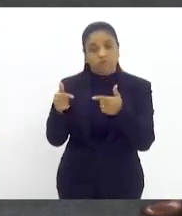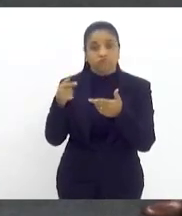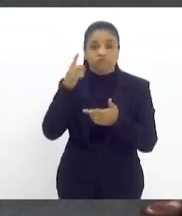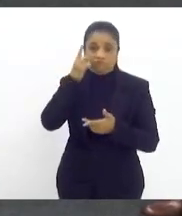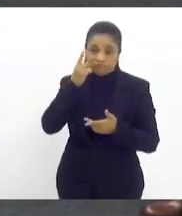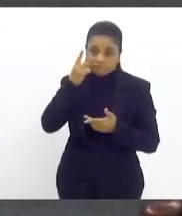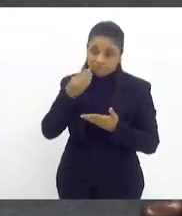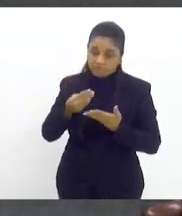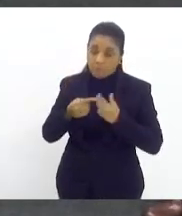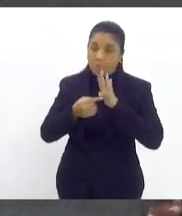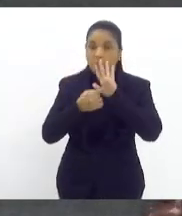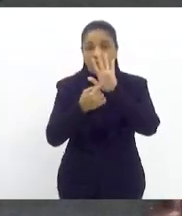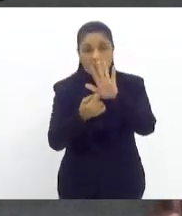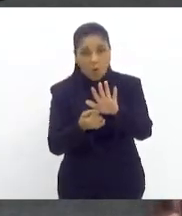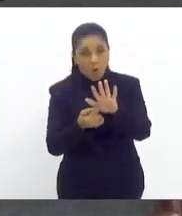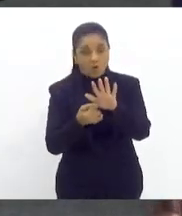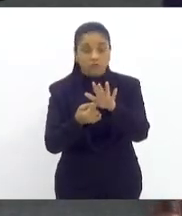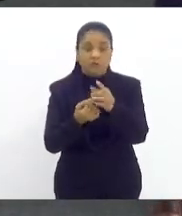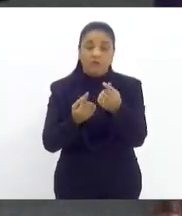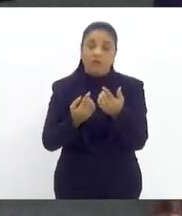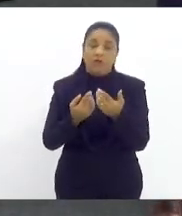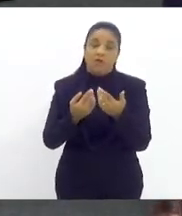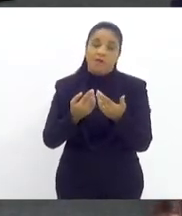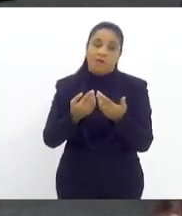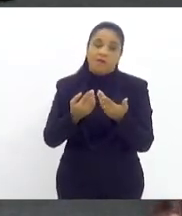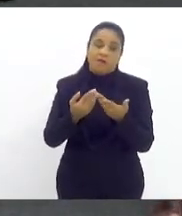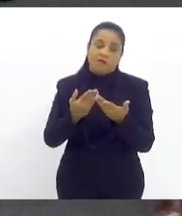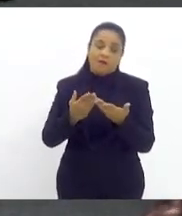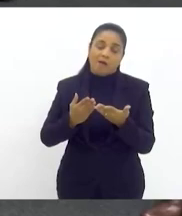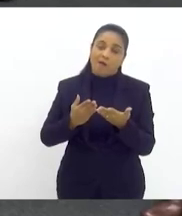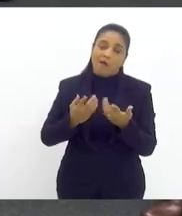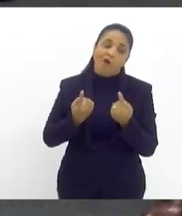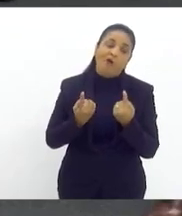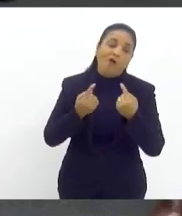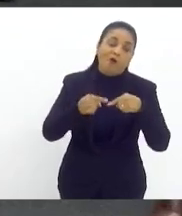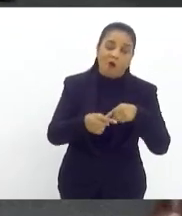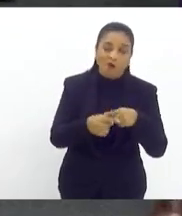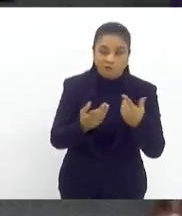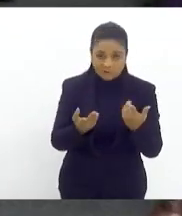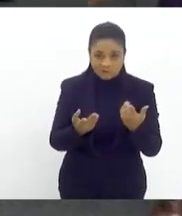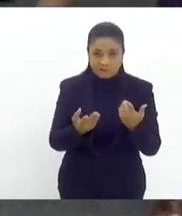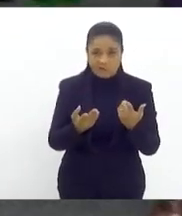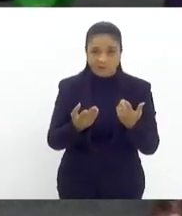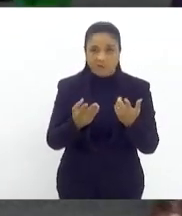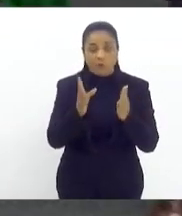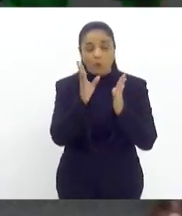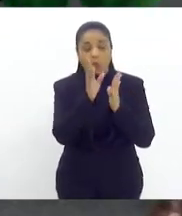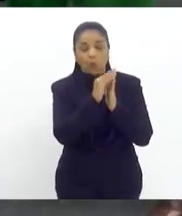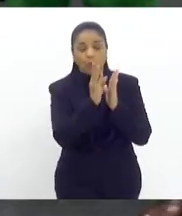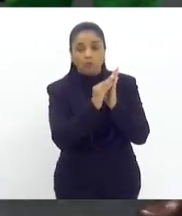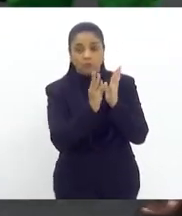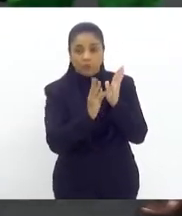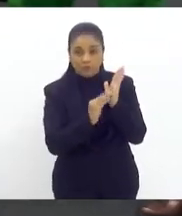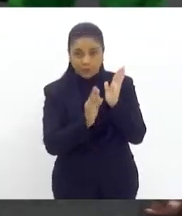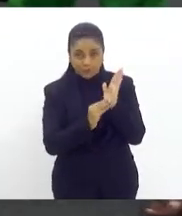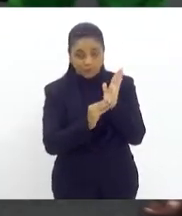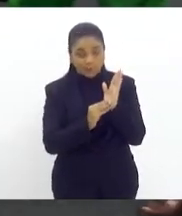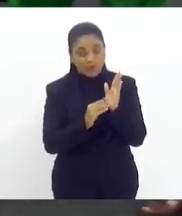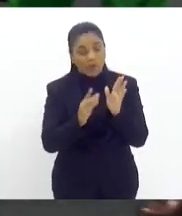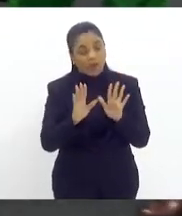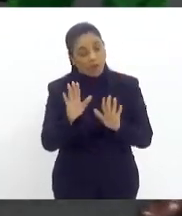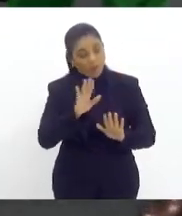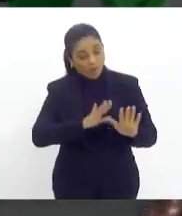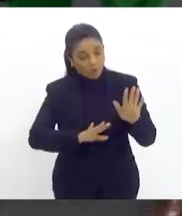se colocando a favor ou contra o conteúdo da indicação legislativa mas eu só tenho medo para a gente não acabar